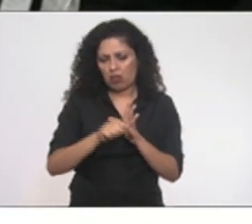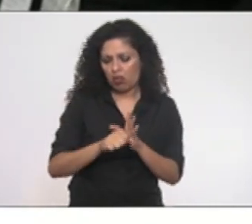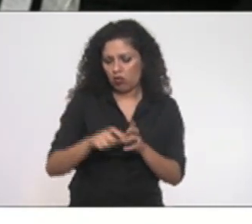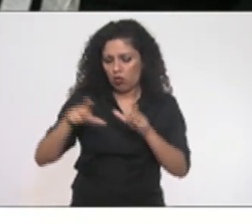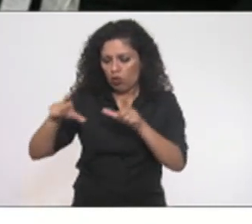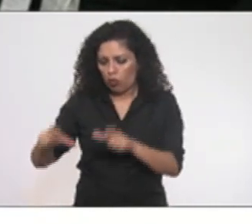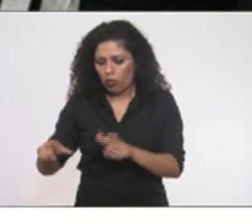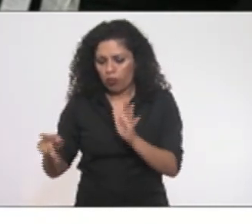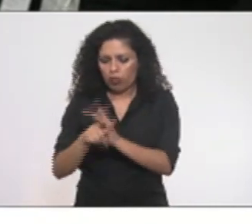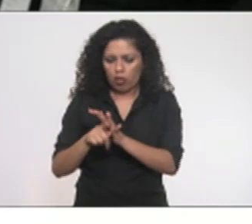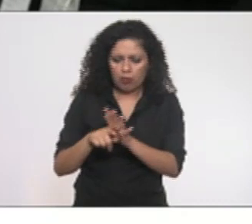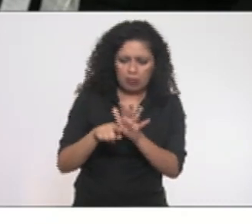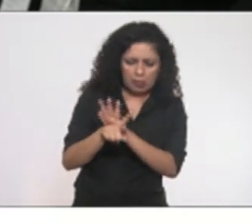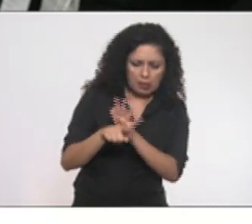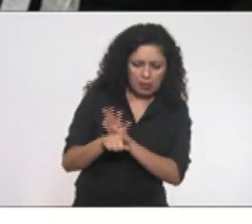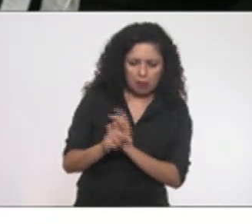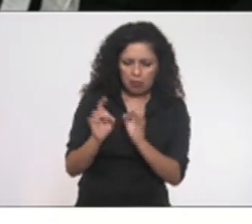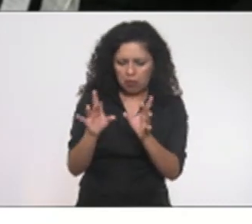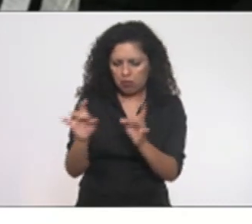de operação,